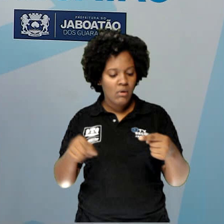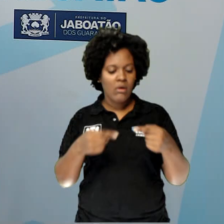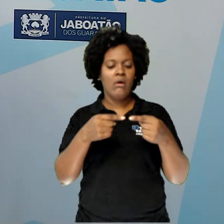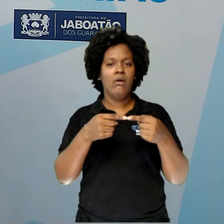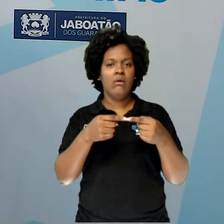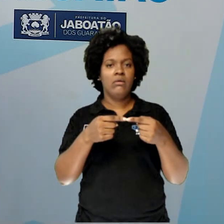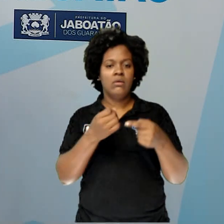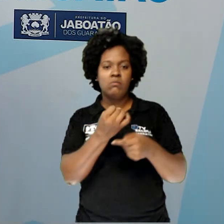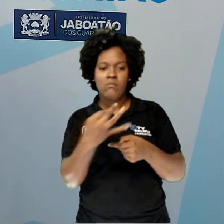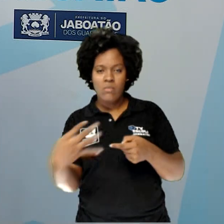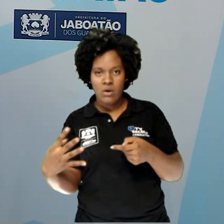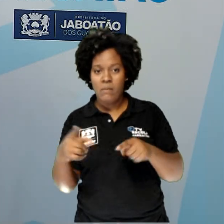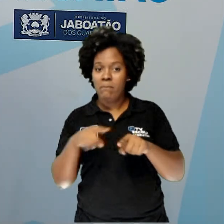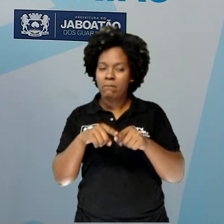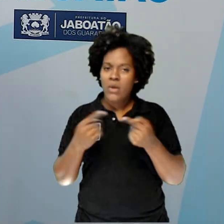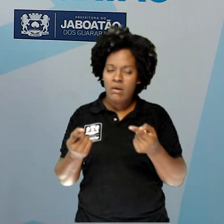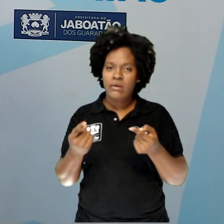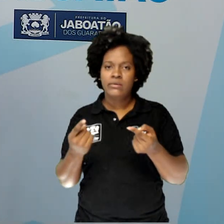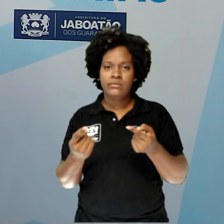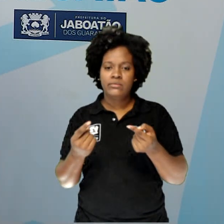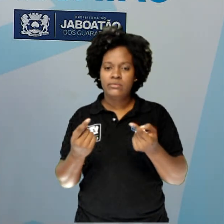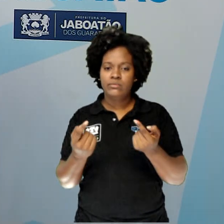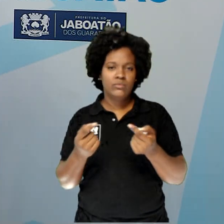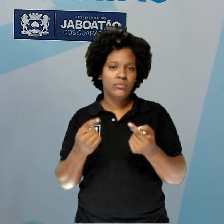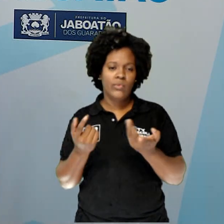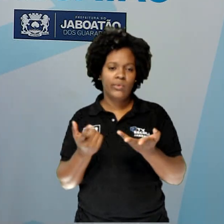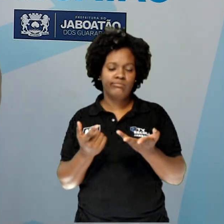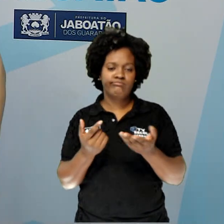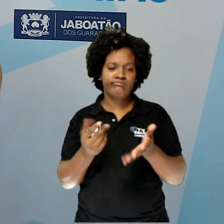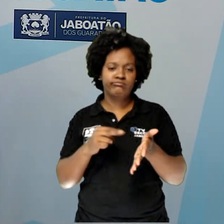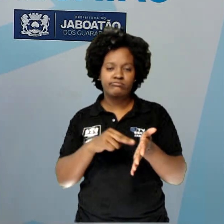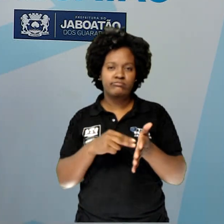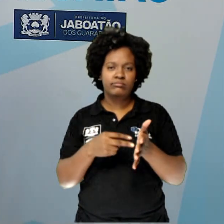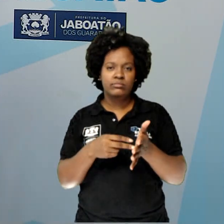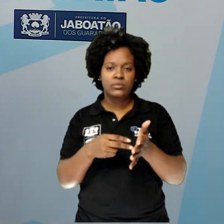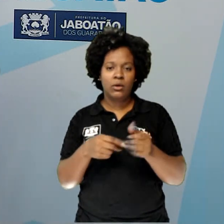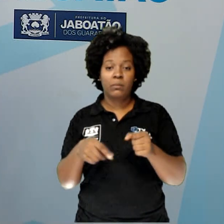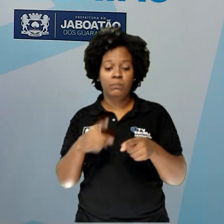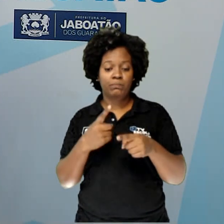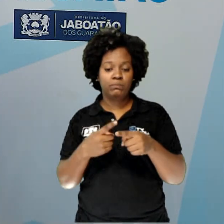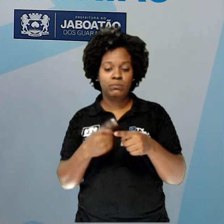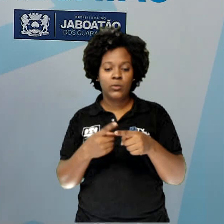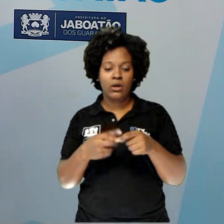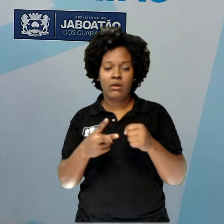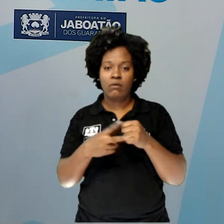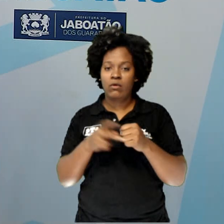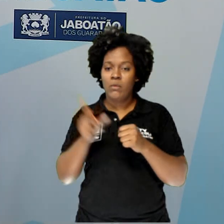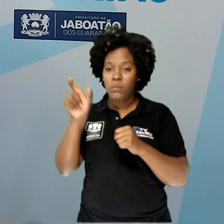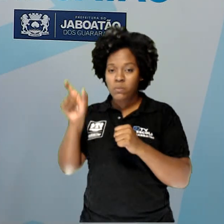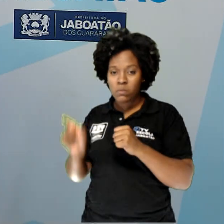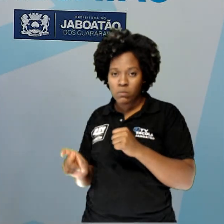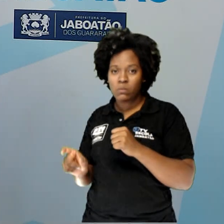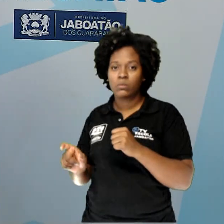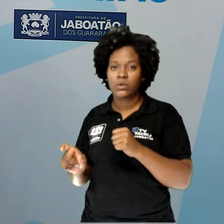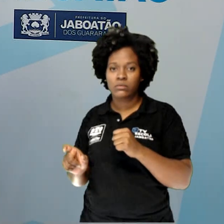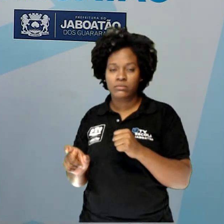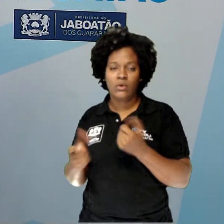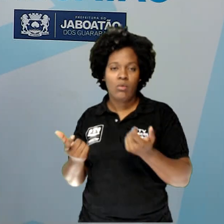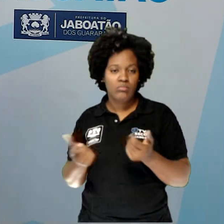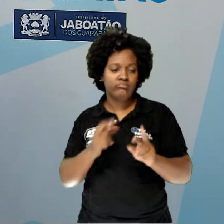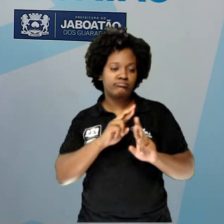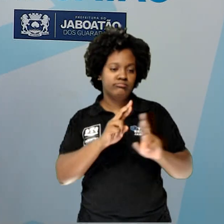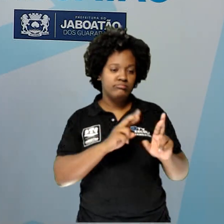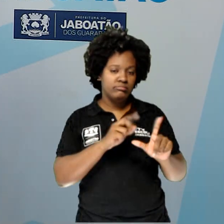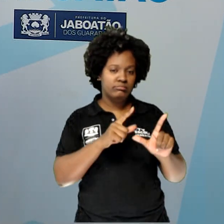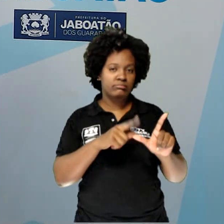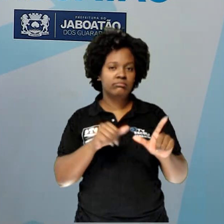o plural, mas não é por ser um elemento coesivo, é por ser um verbo impessoal. Então tudo aí corrobora para a letra A